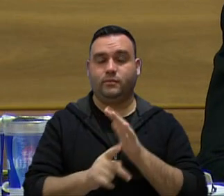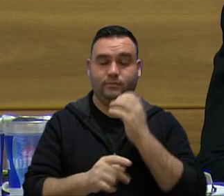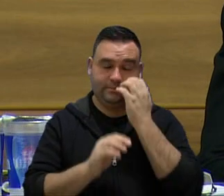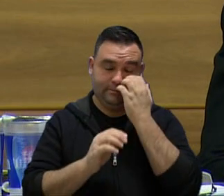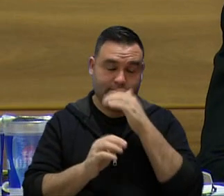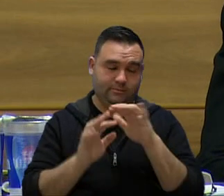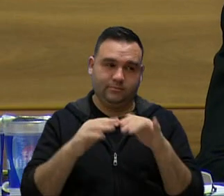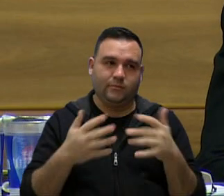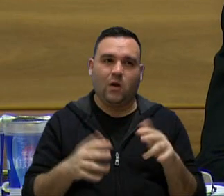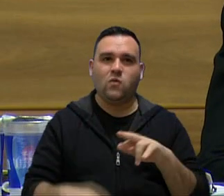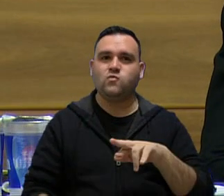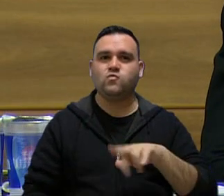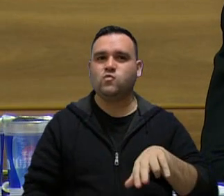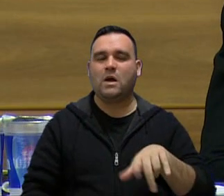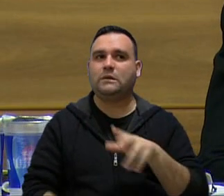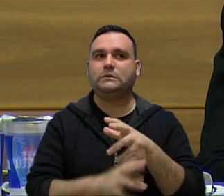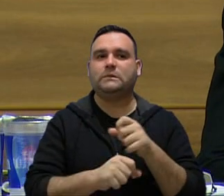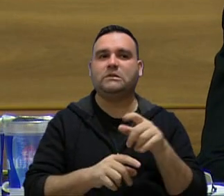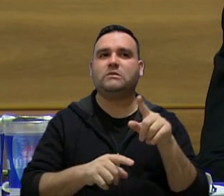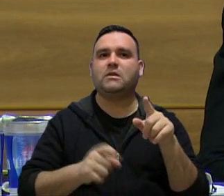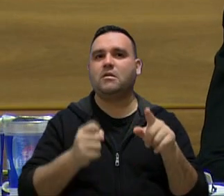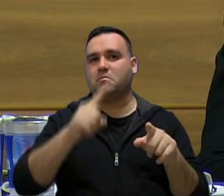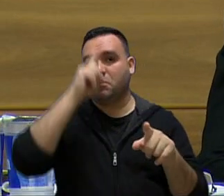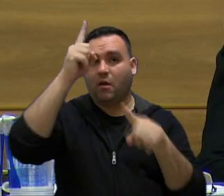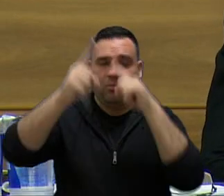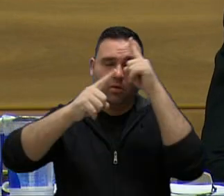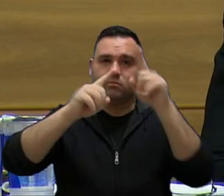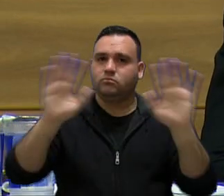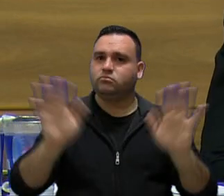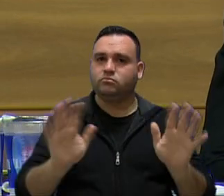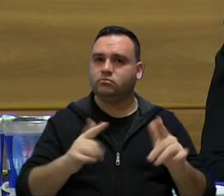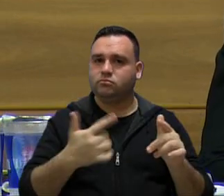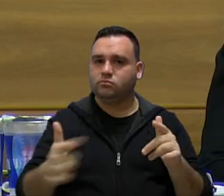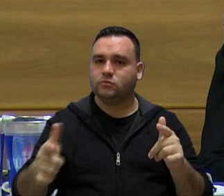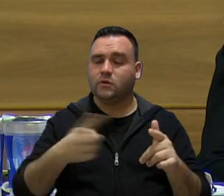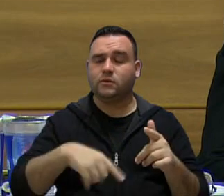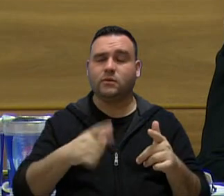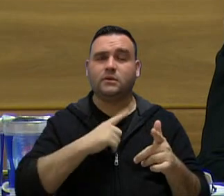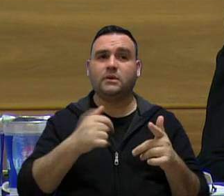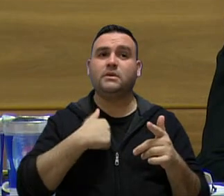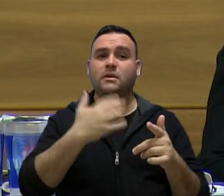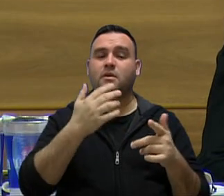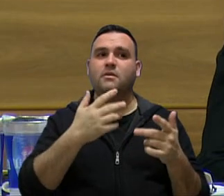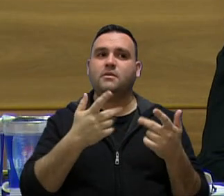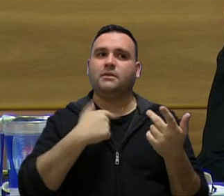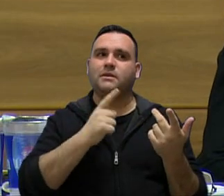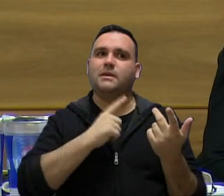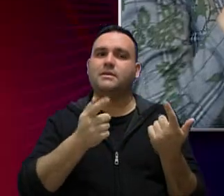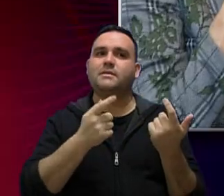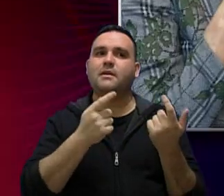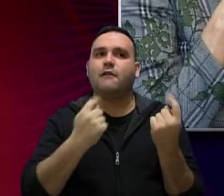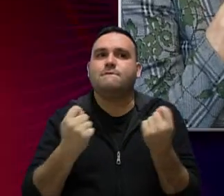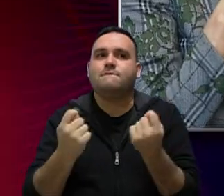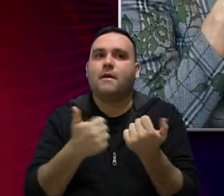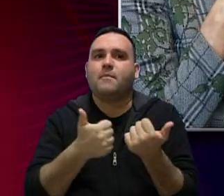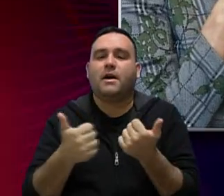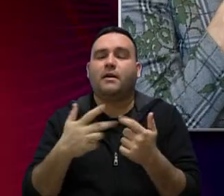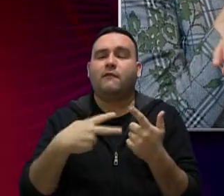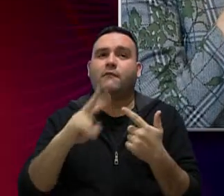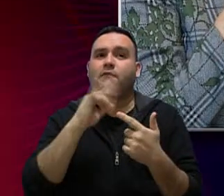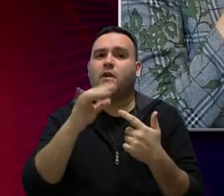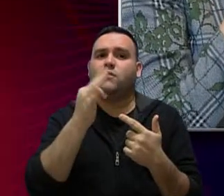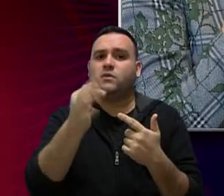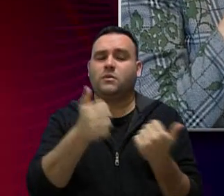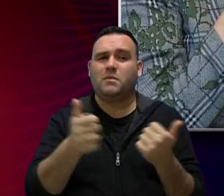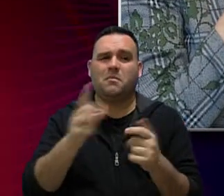então não são não são dados aleatórios nos pegamos um inclusive o que que a gente vê que a economia vai crescer mas os